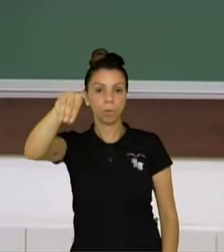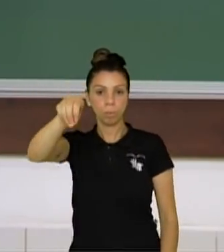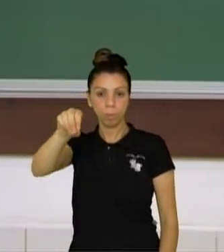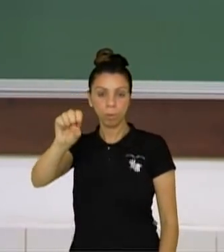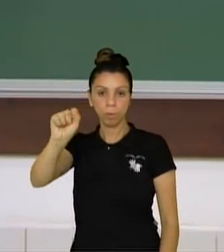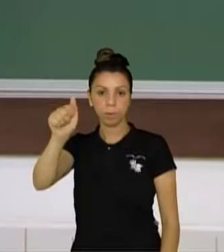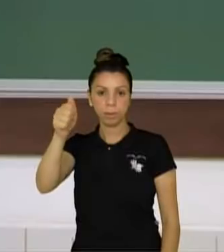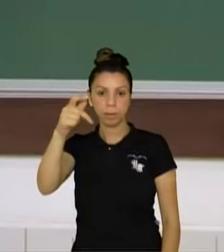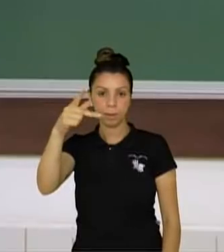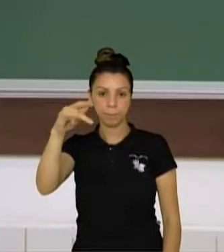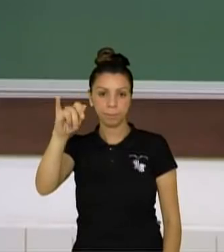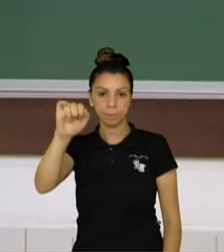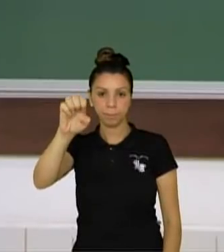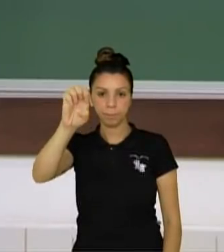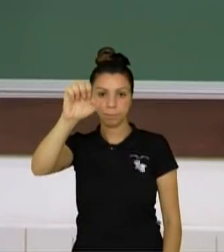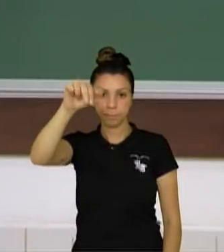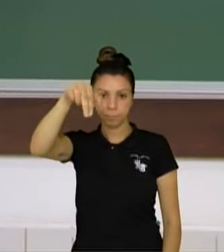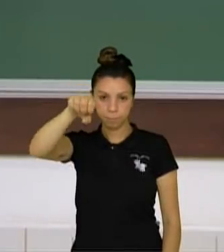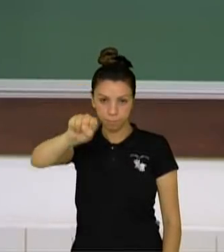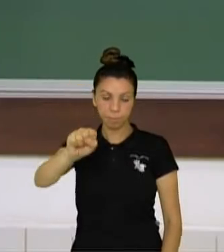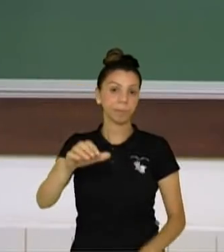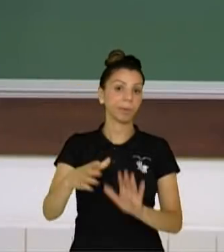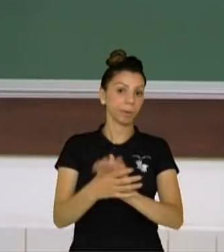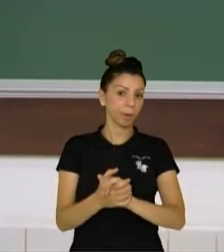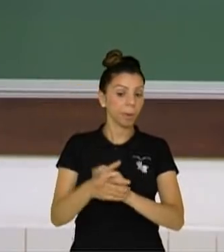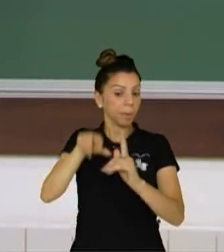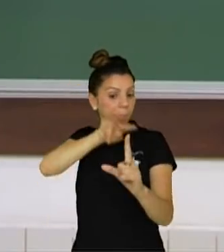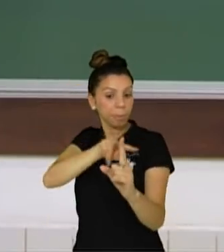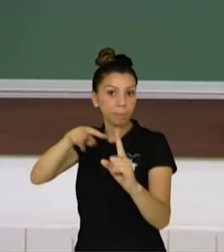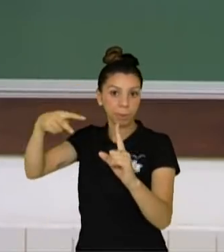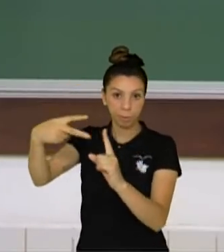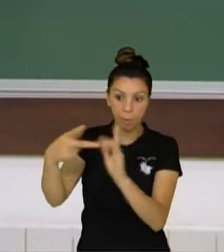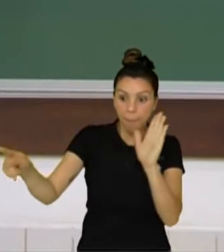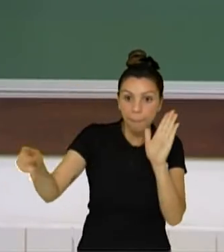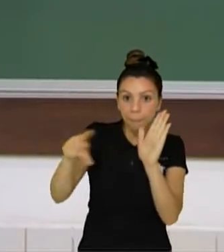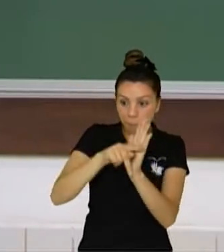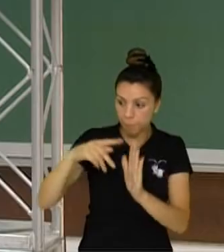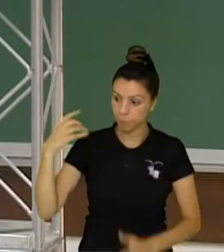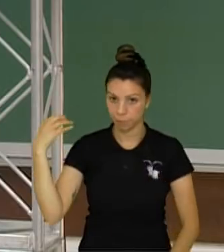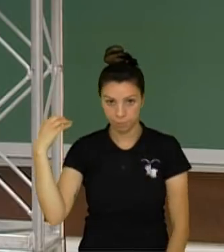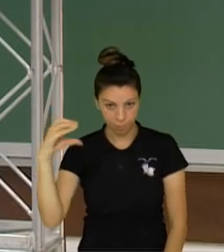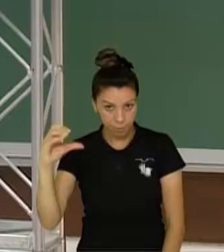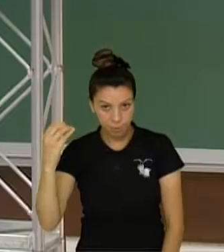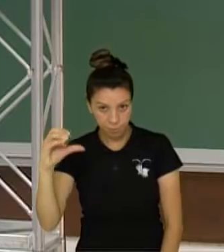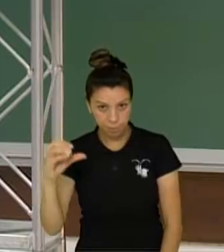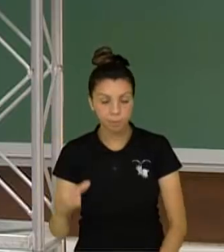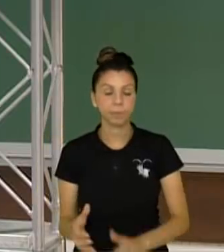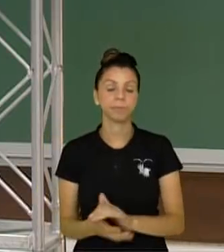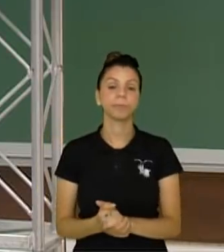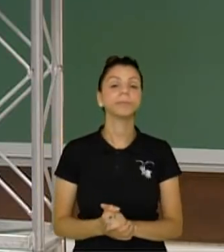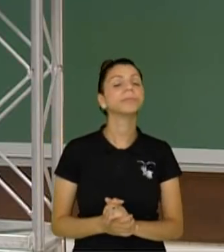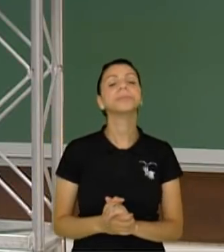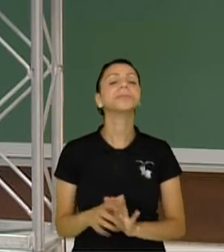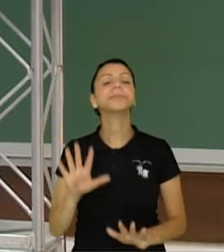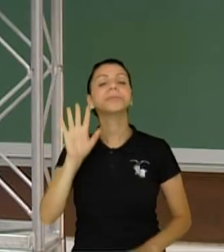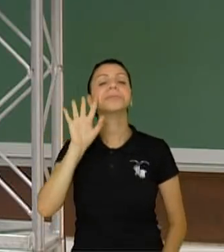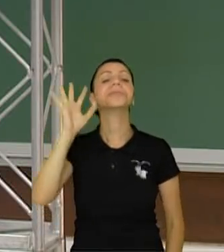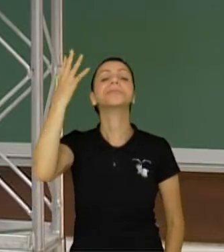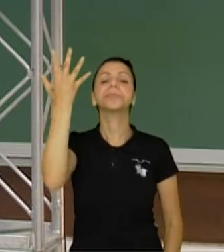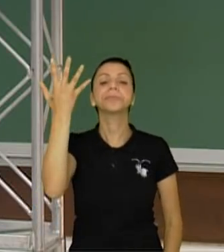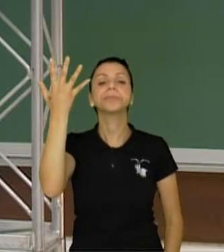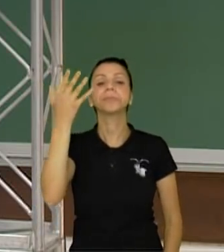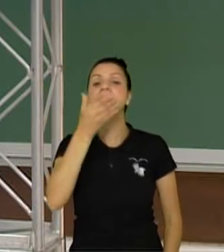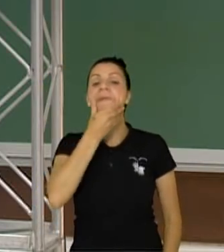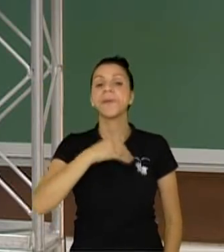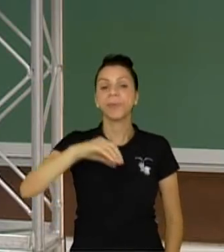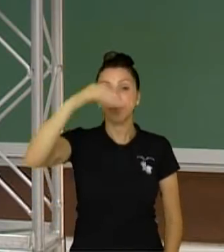sapiens, correto? Estamos passando aqui uma visão científica, gente. Nesse sentido, o que acontece? O